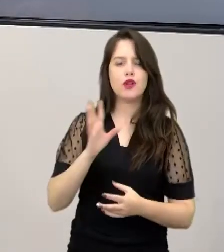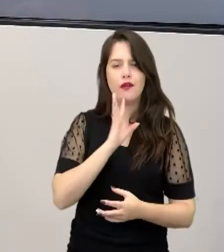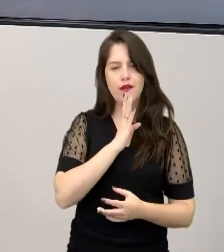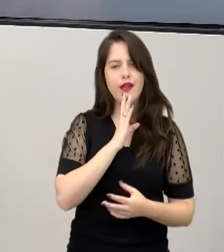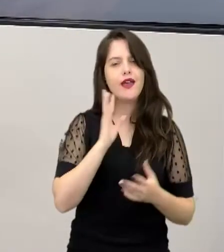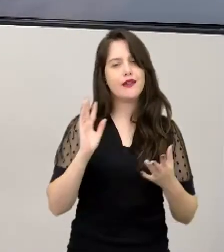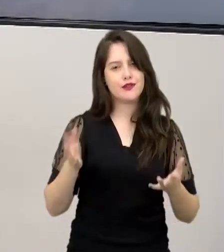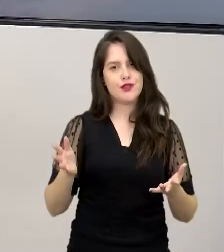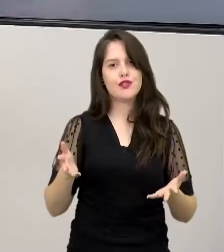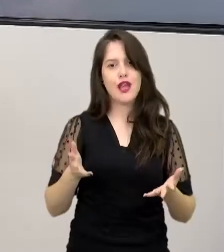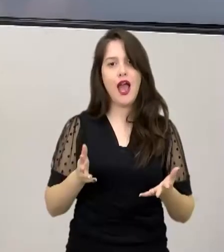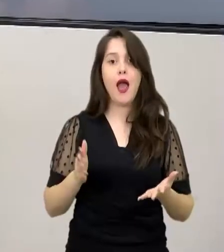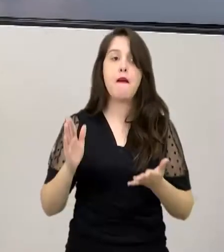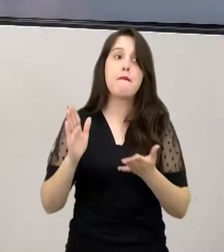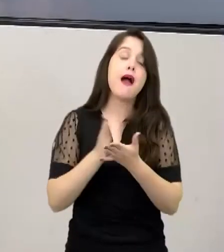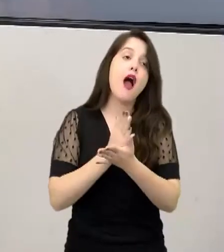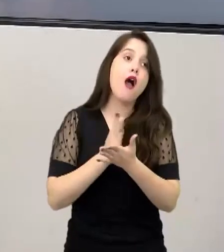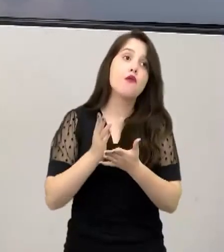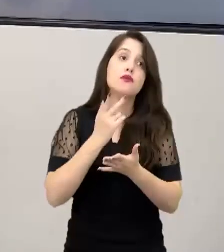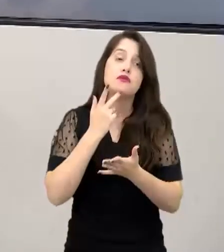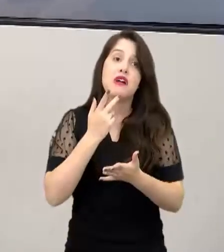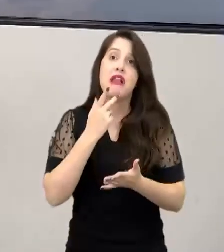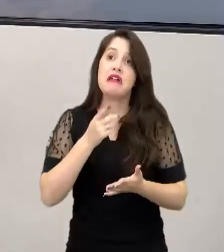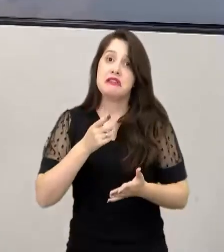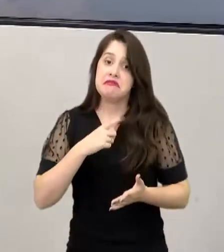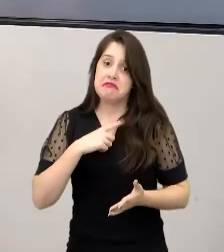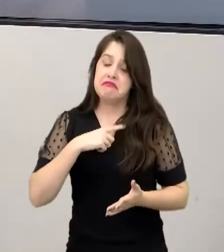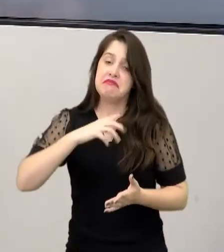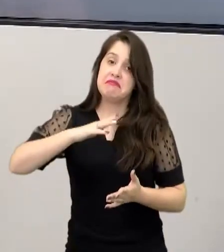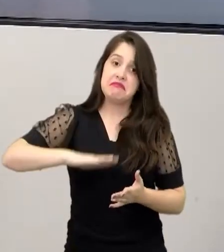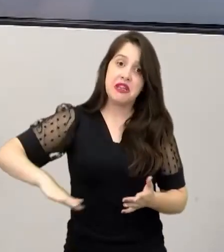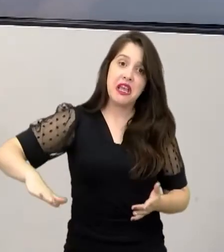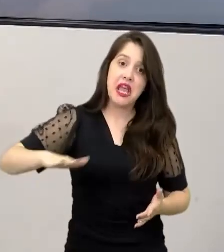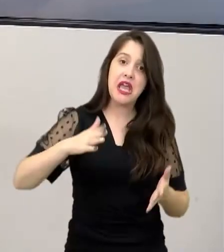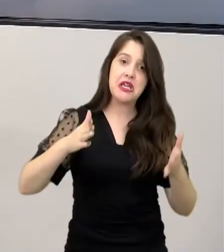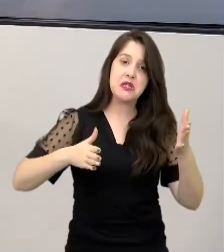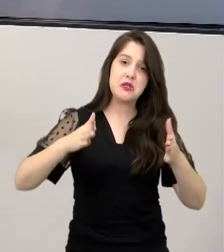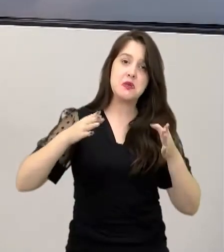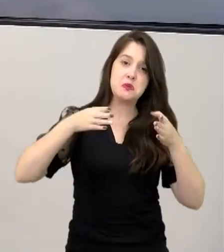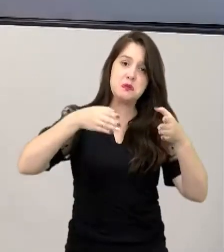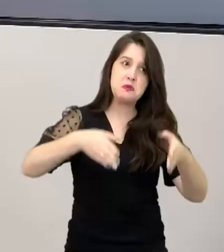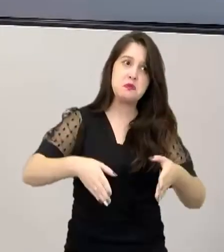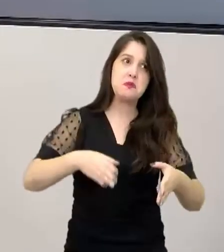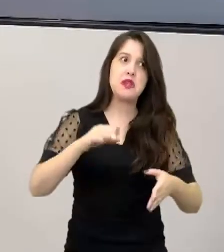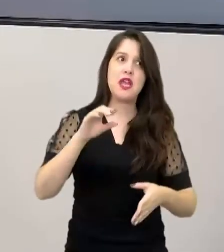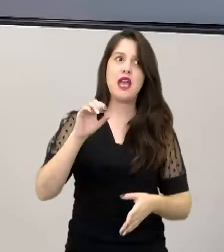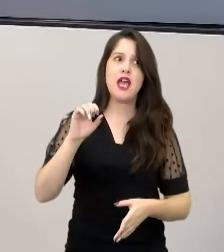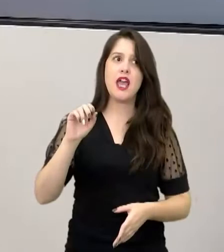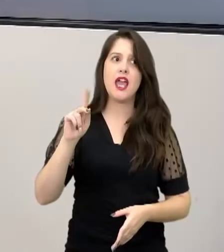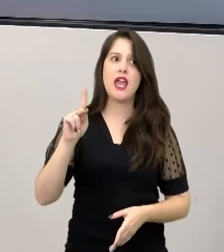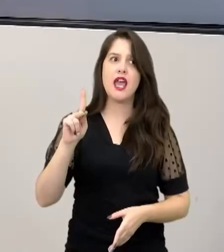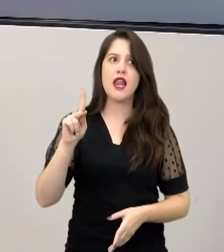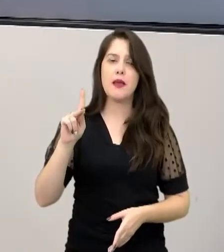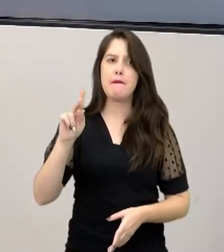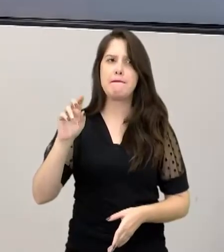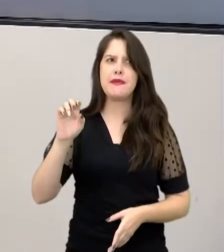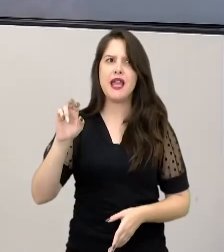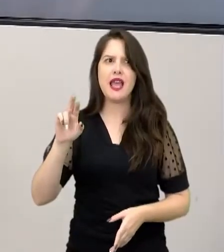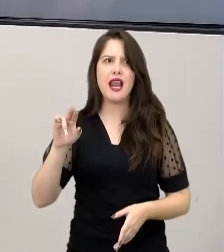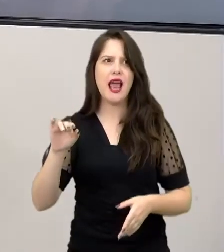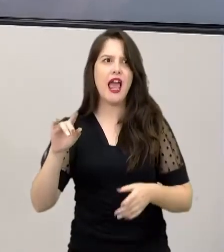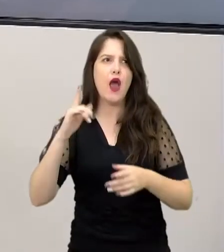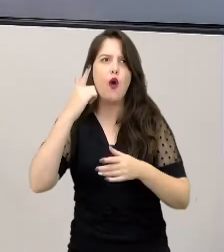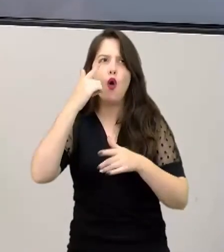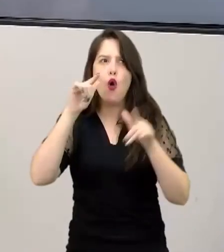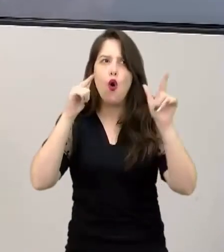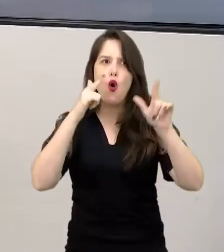né? Muitos aí dizem que teve aquela passagem pelo Estreito de Bering, né, para chegar ali nos outros continentes.